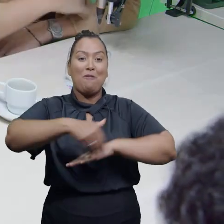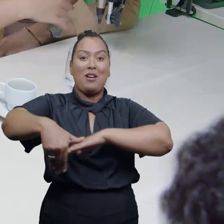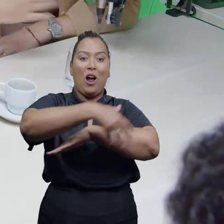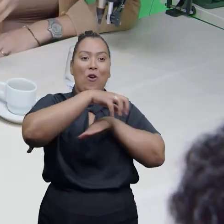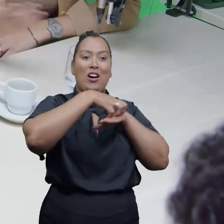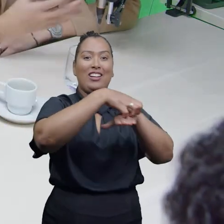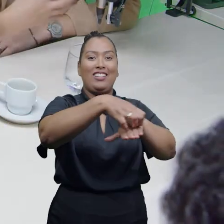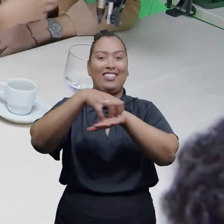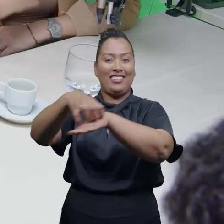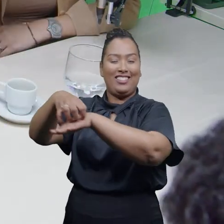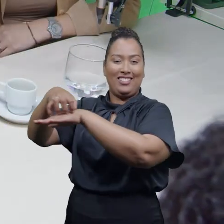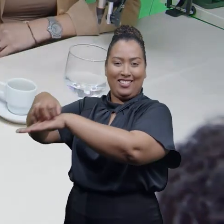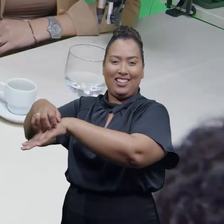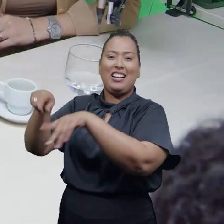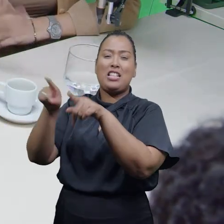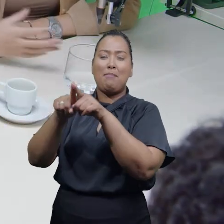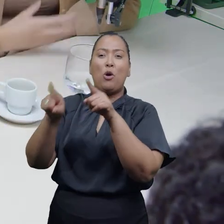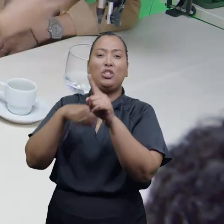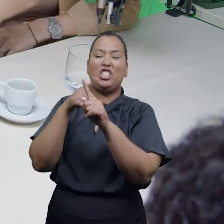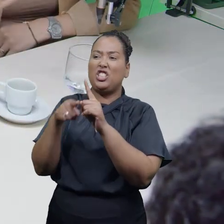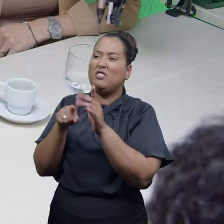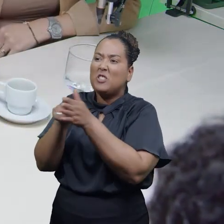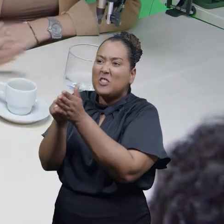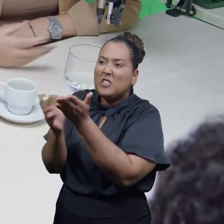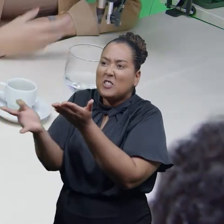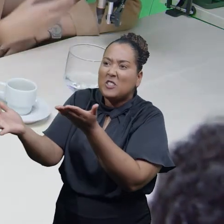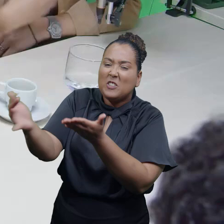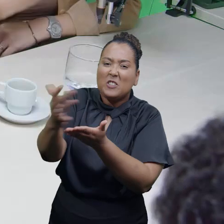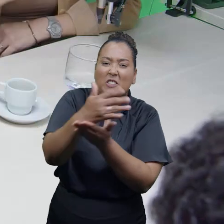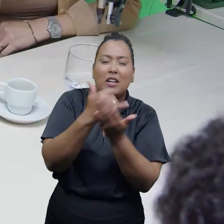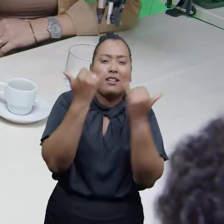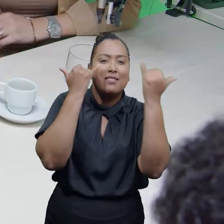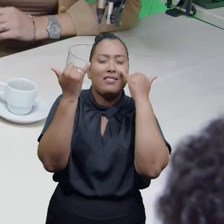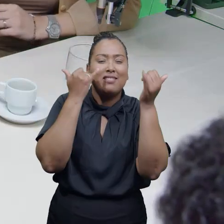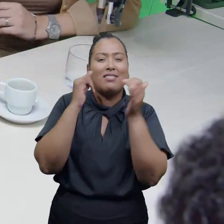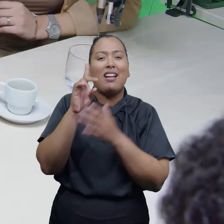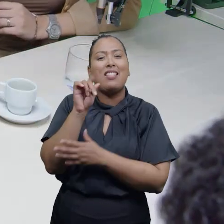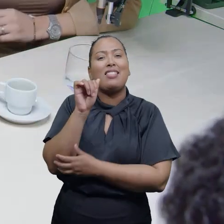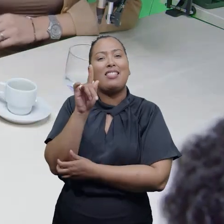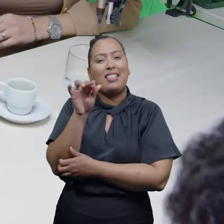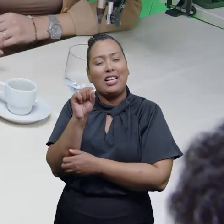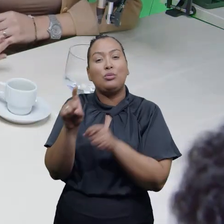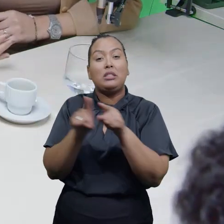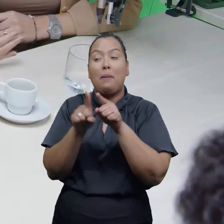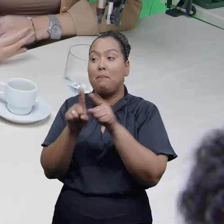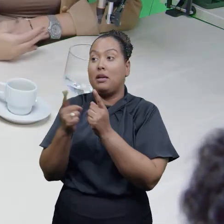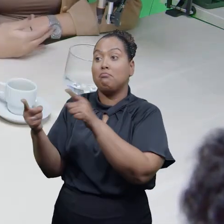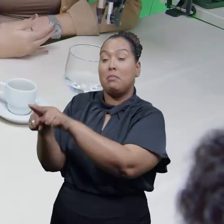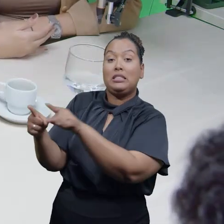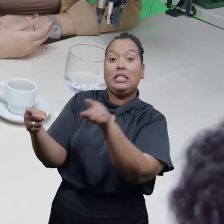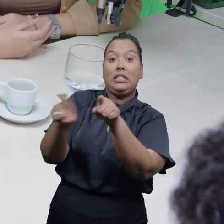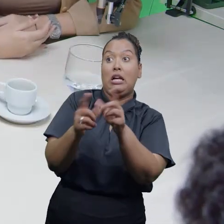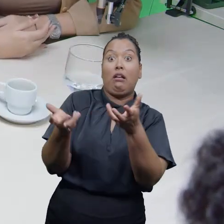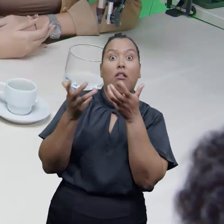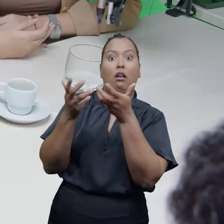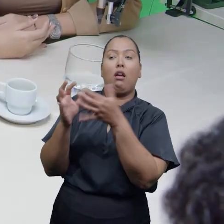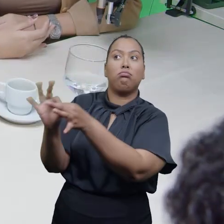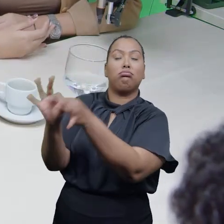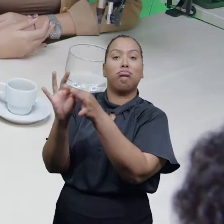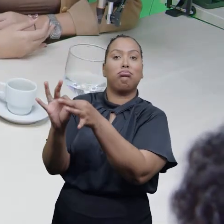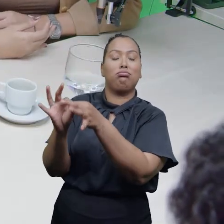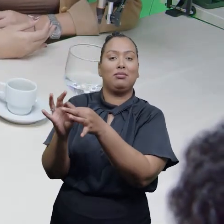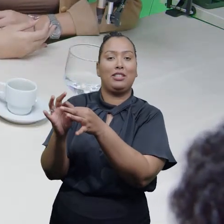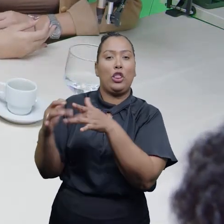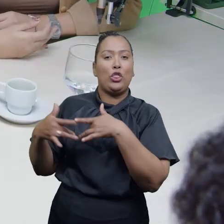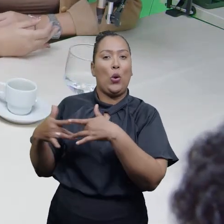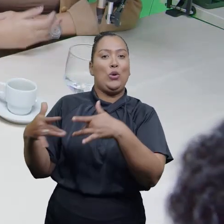toda a tarefa de angariar dados que a gente tem feito, de fortalecer essas parcerias que permitem essa